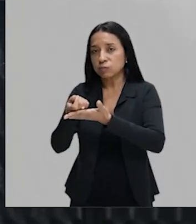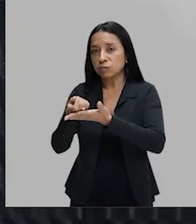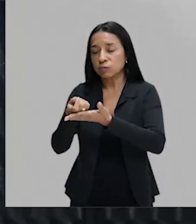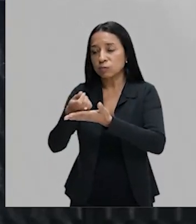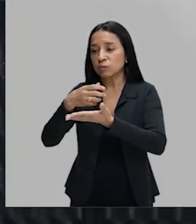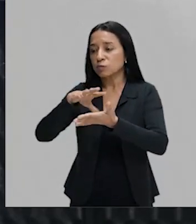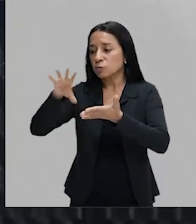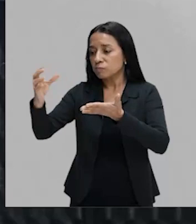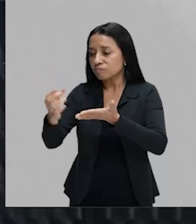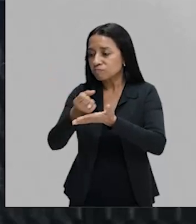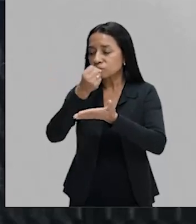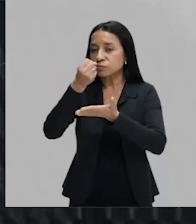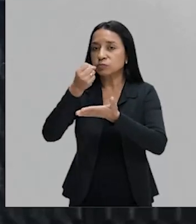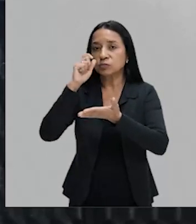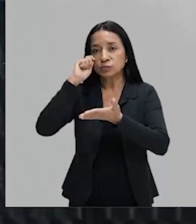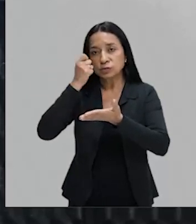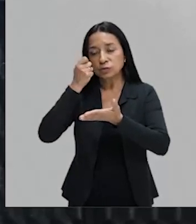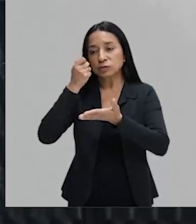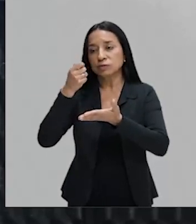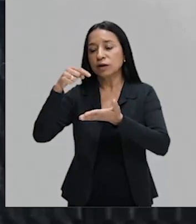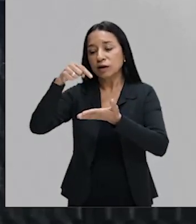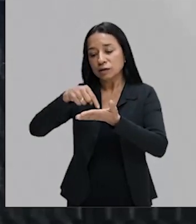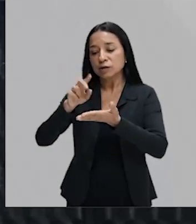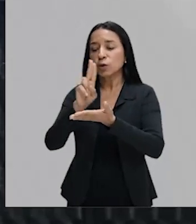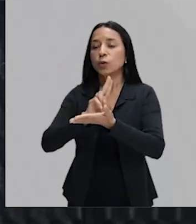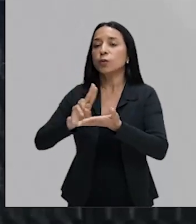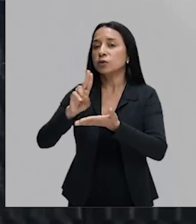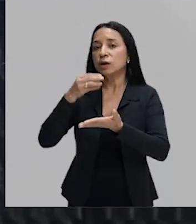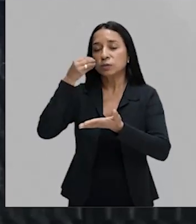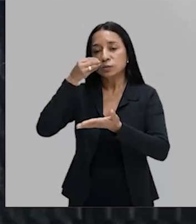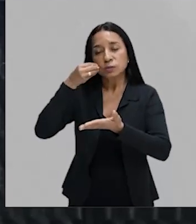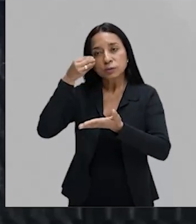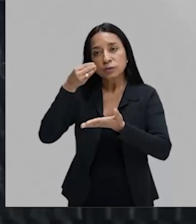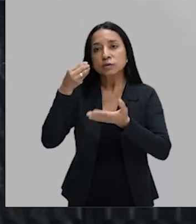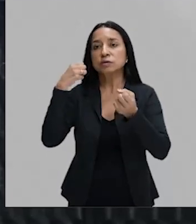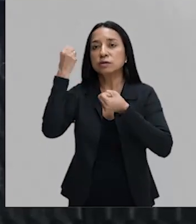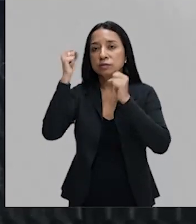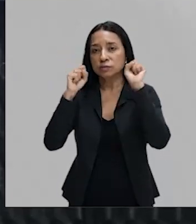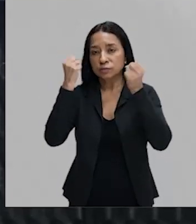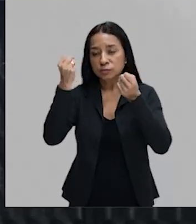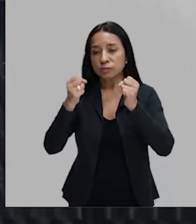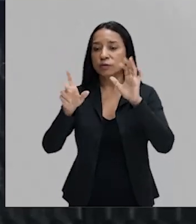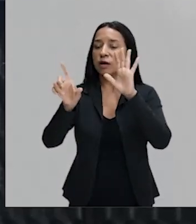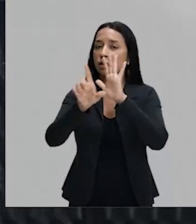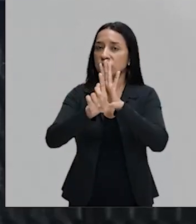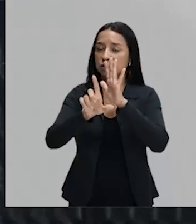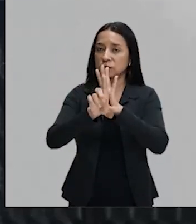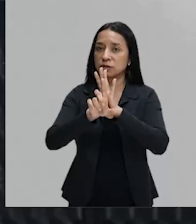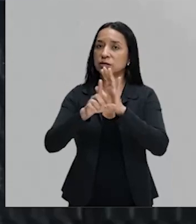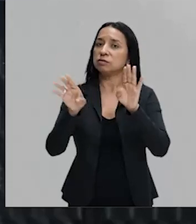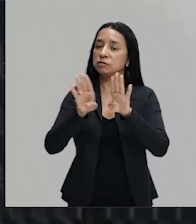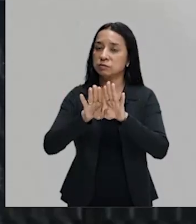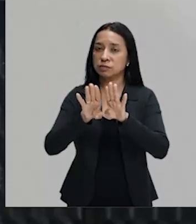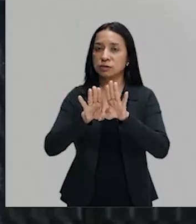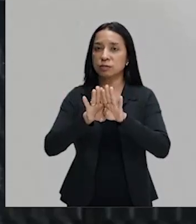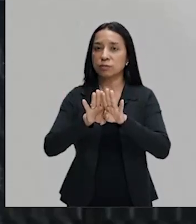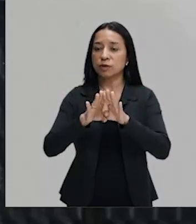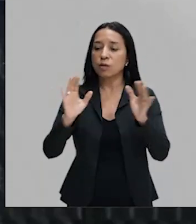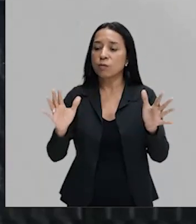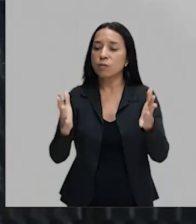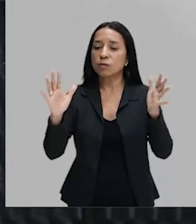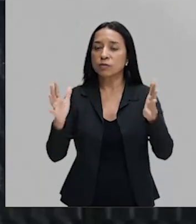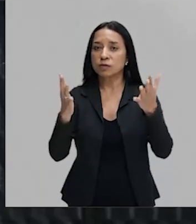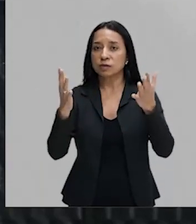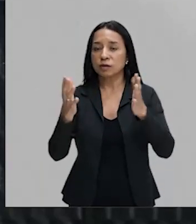uma parte dele vai ser aplicada nessa experiência industrial. Então, a Lei Eusébio de Queiroz também é uma